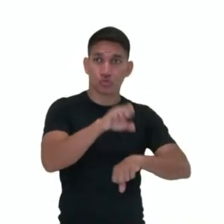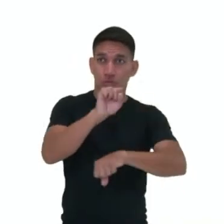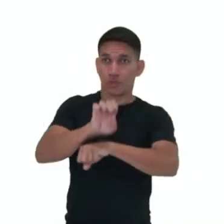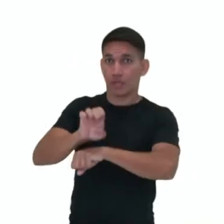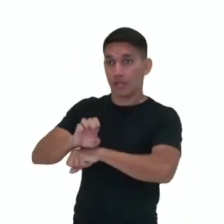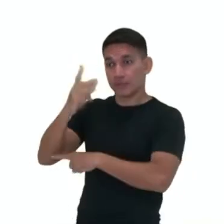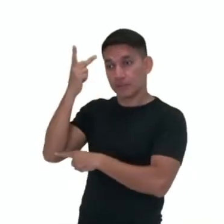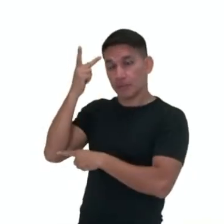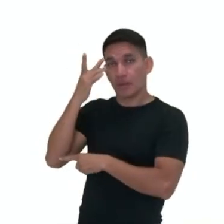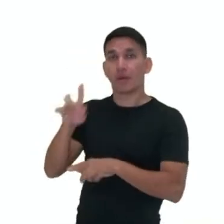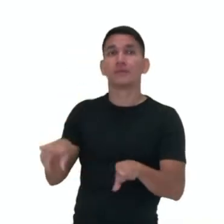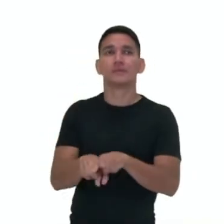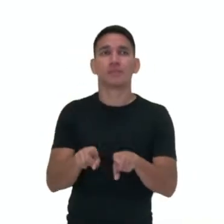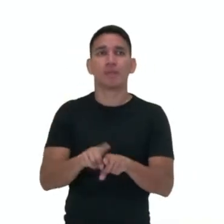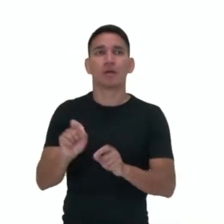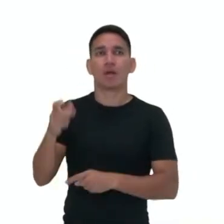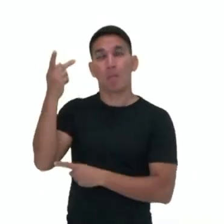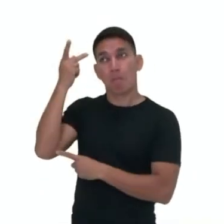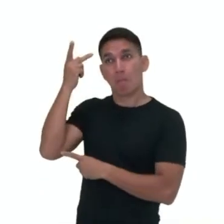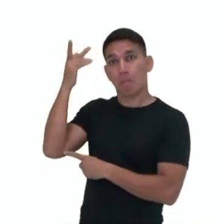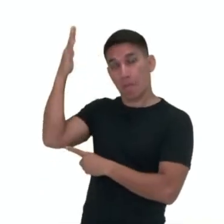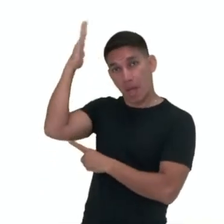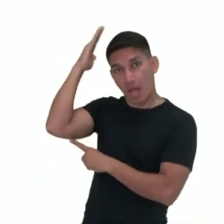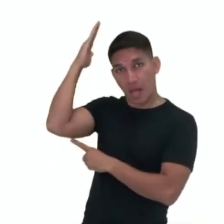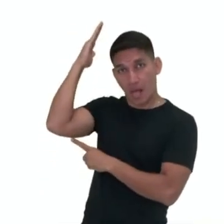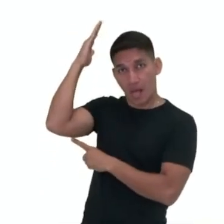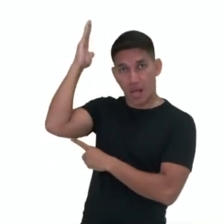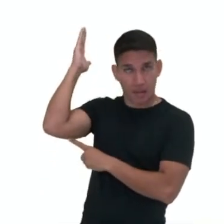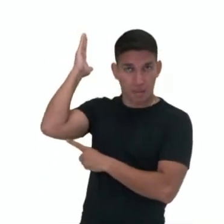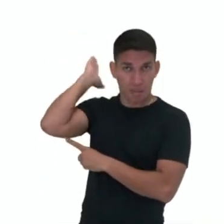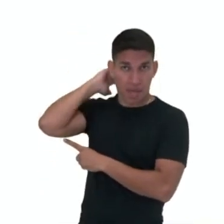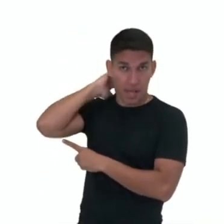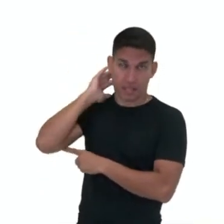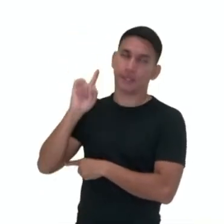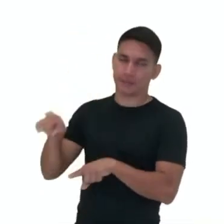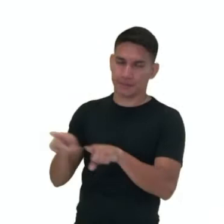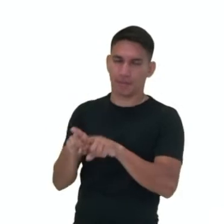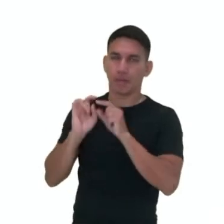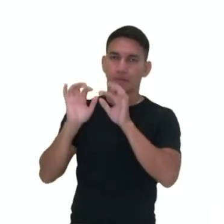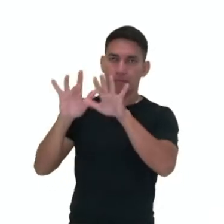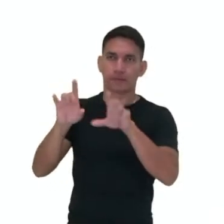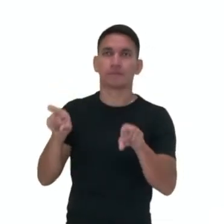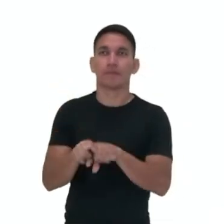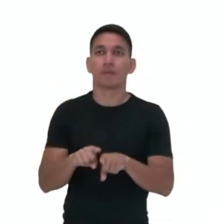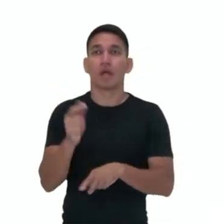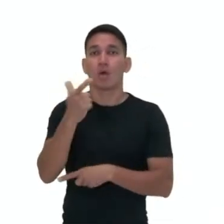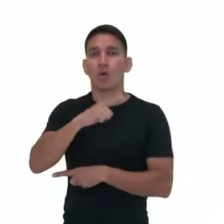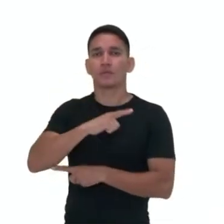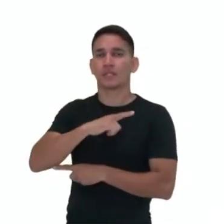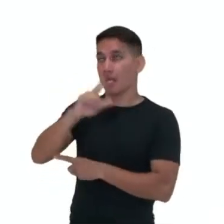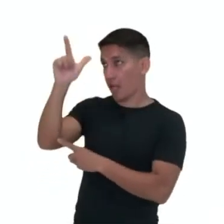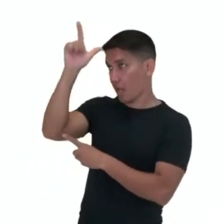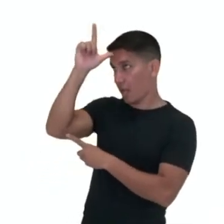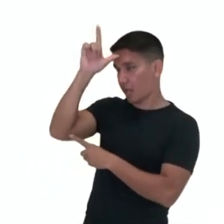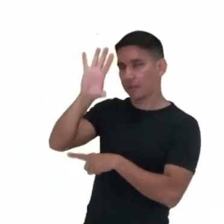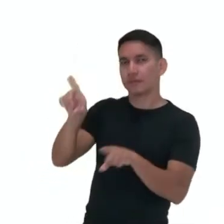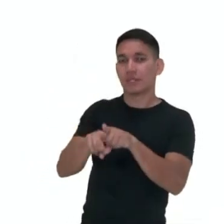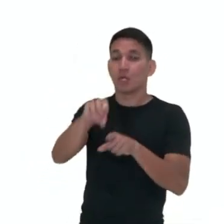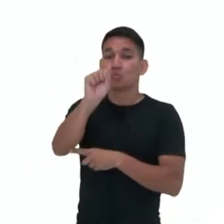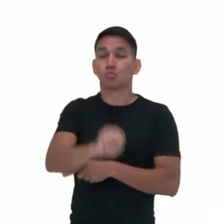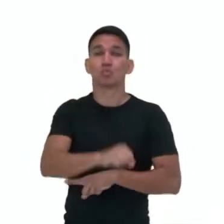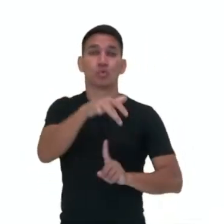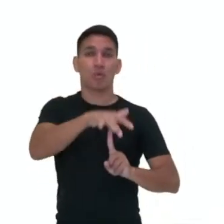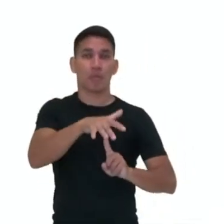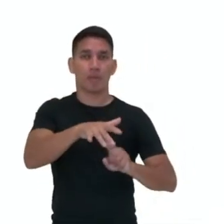exemplo, o estado do Pará também, mas migraram em grande quantidade, tá bom? Aí temos aqui os alemães, o sul do estado do Paraná,